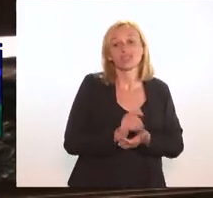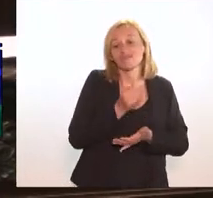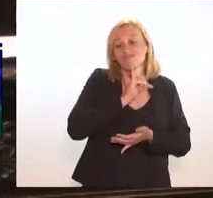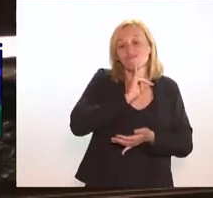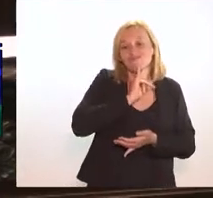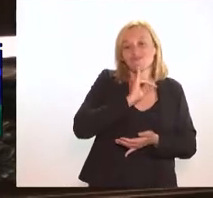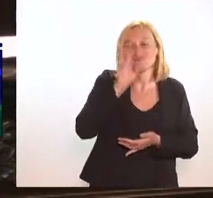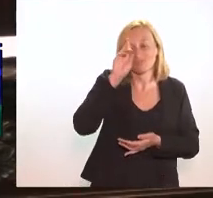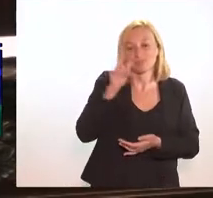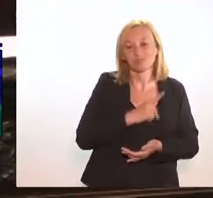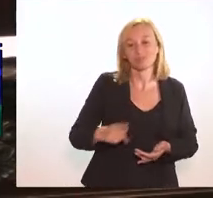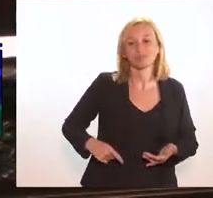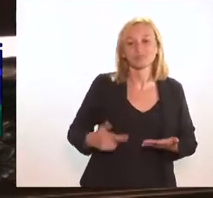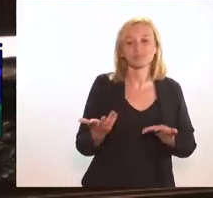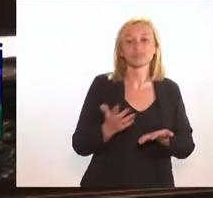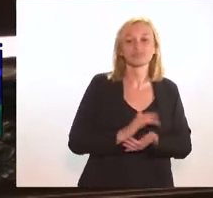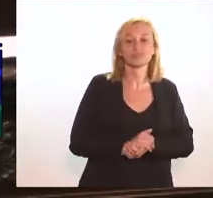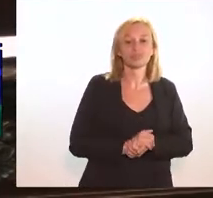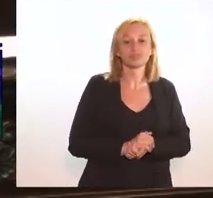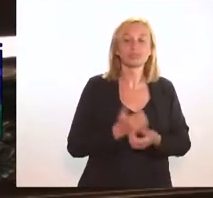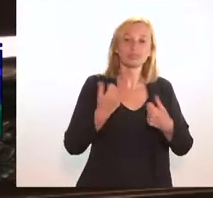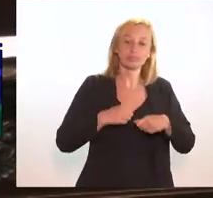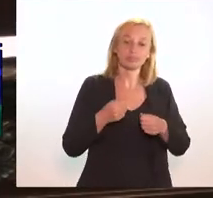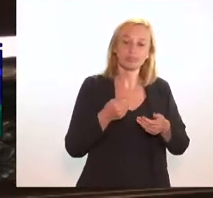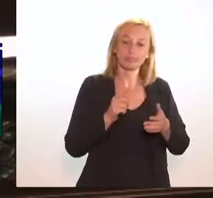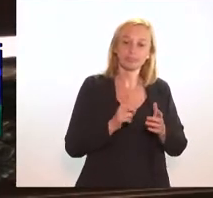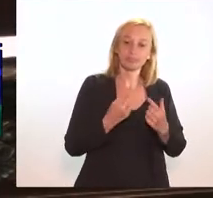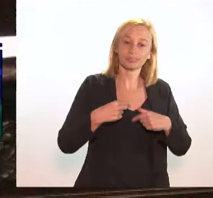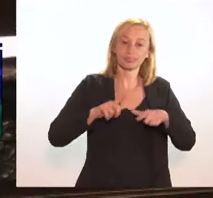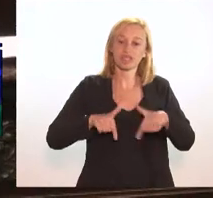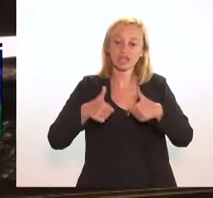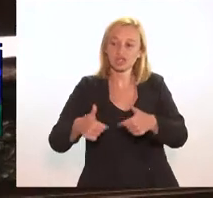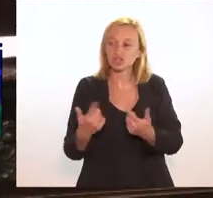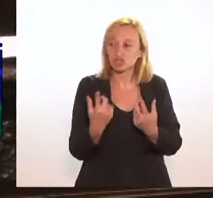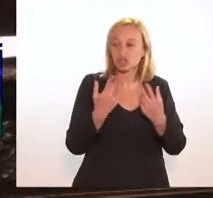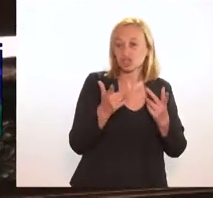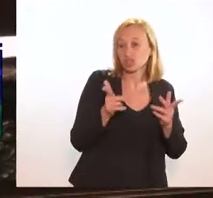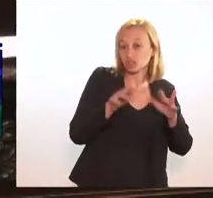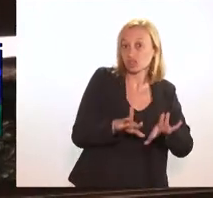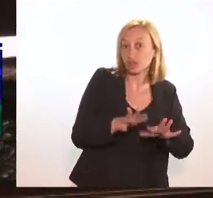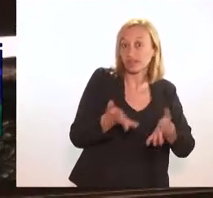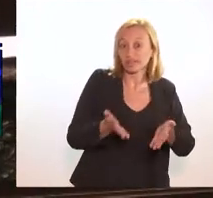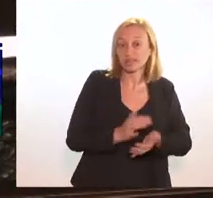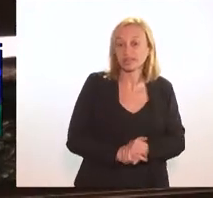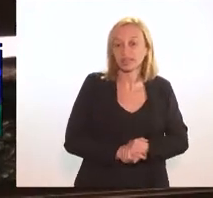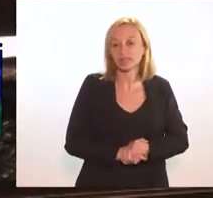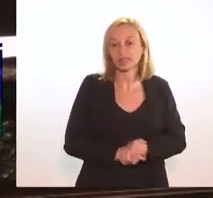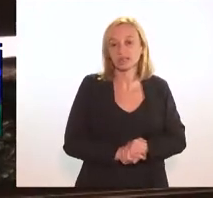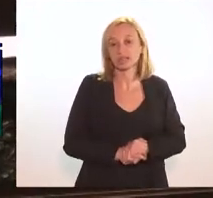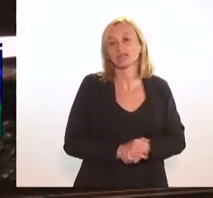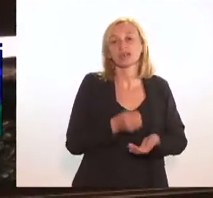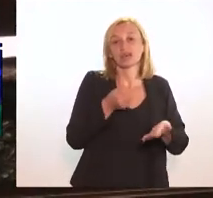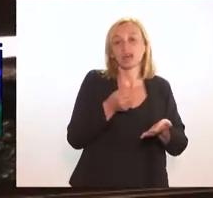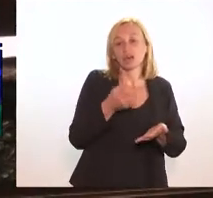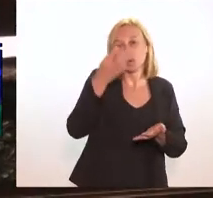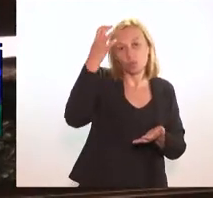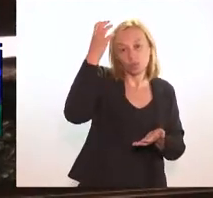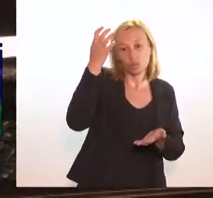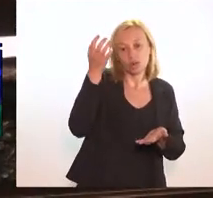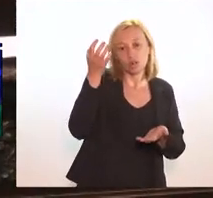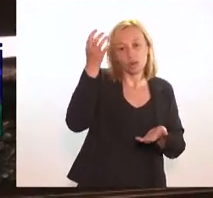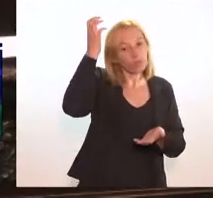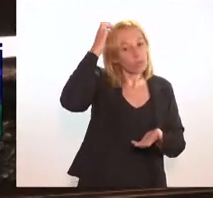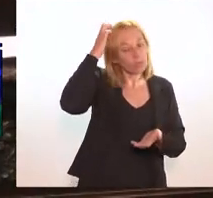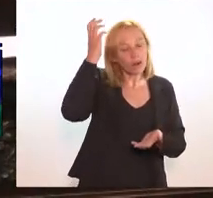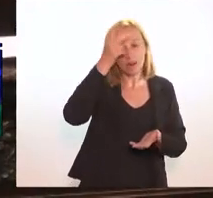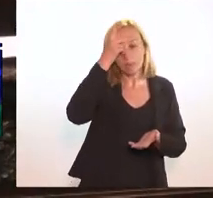infelizmente, presidente, a gente tem que tentar fazer isso de outra forma, e essa forma é dando algum tipo de punição, e é que é isso que se